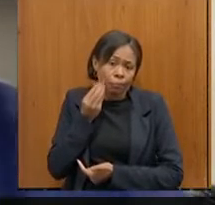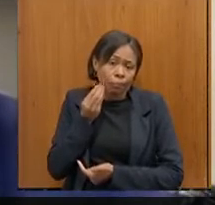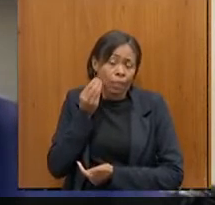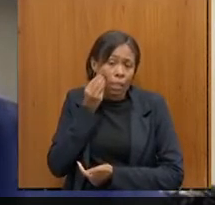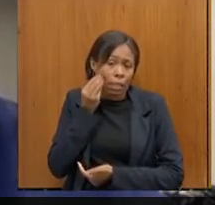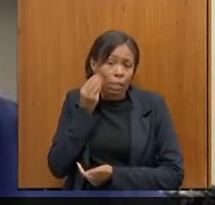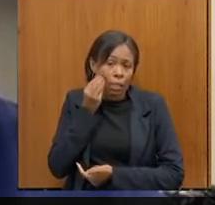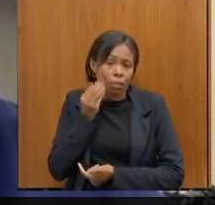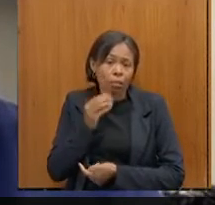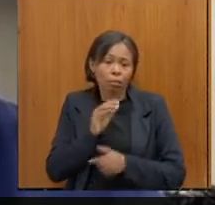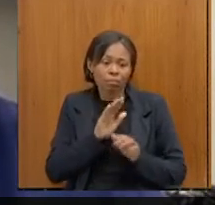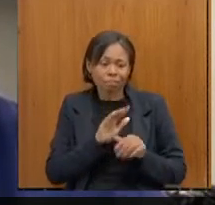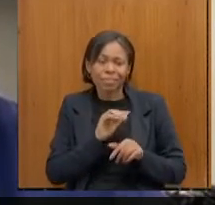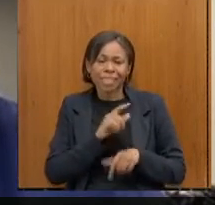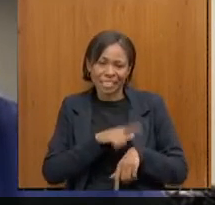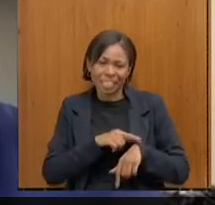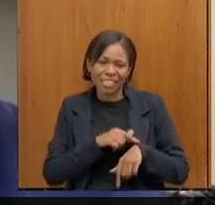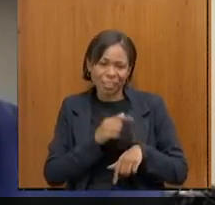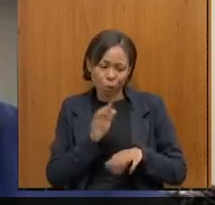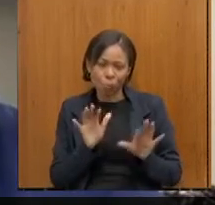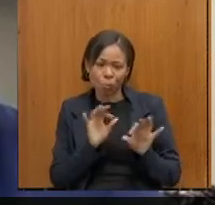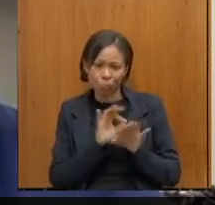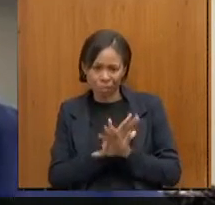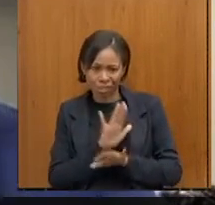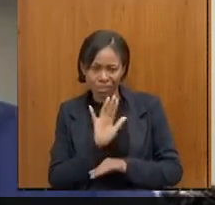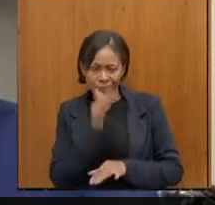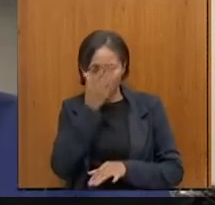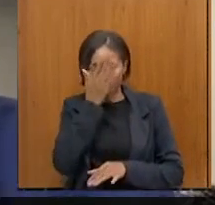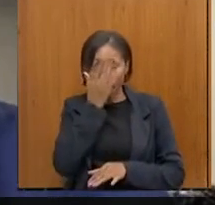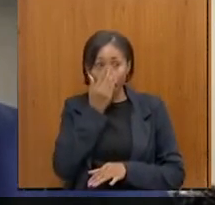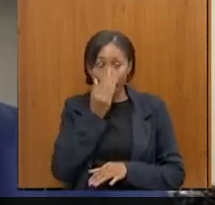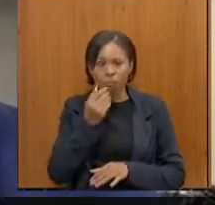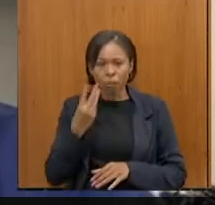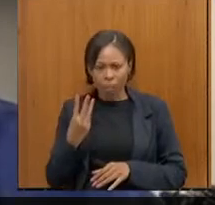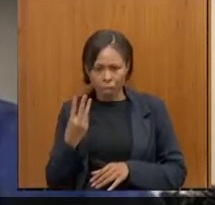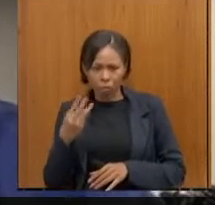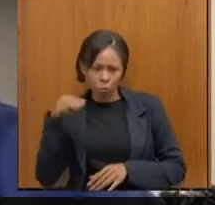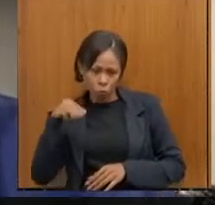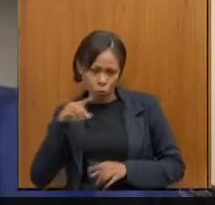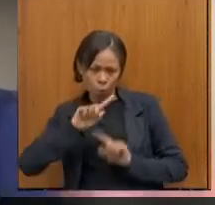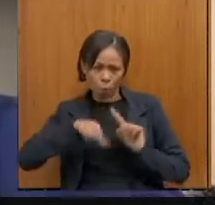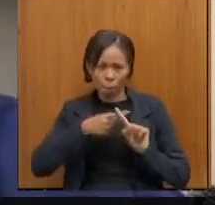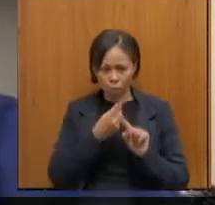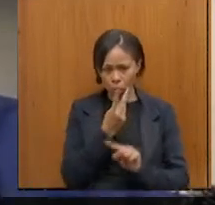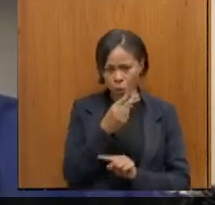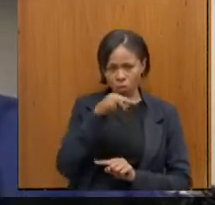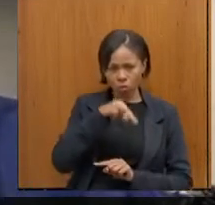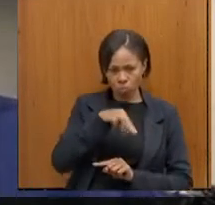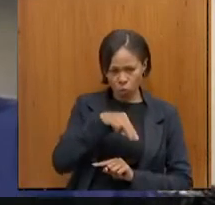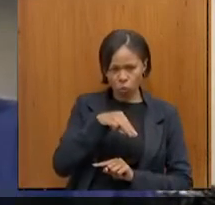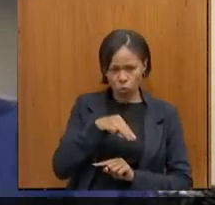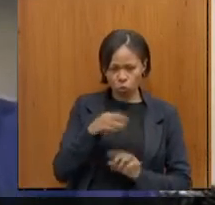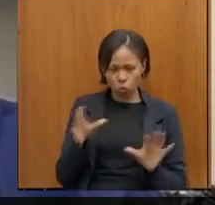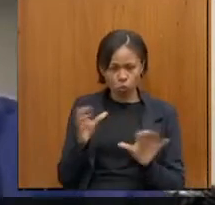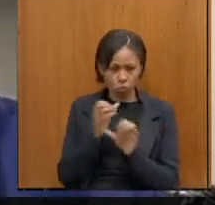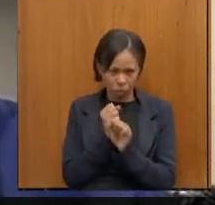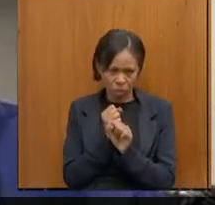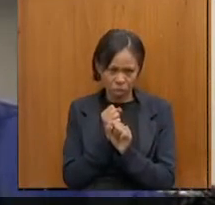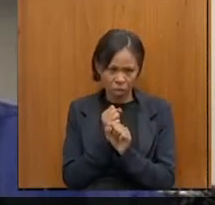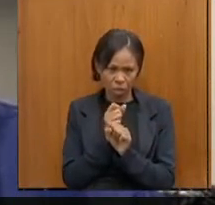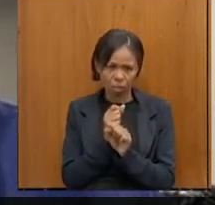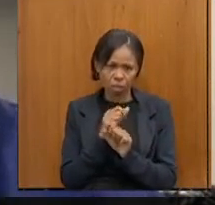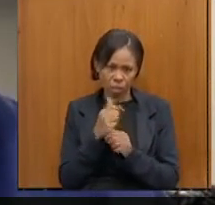já termino Presidente aliás eu vou emendar os meus preço do grupo com os dois minutos depois o que nos faz um só